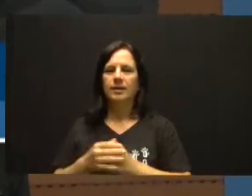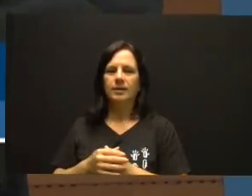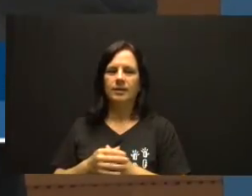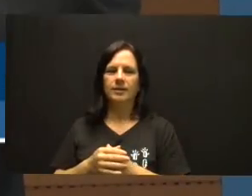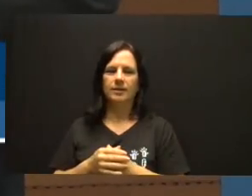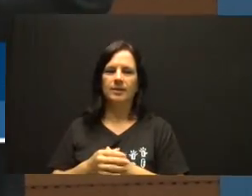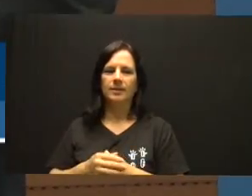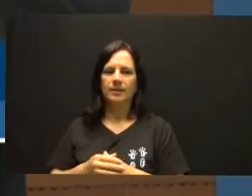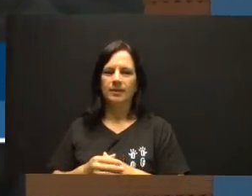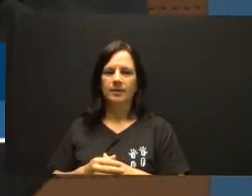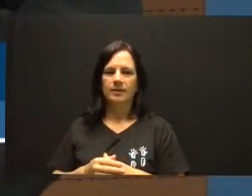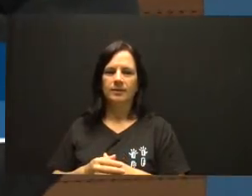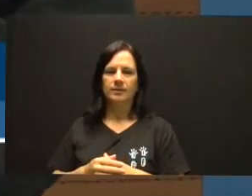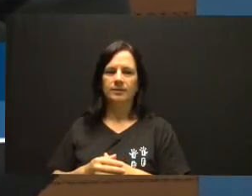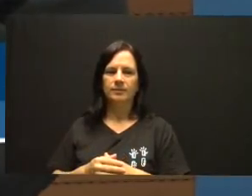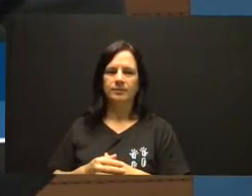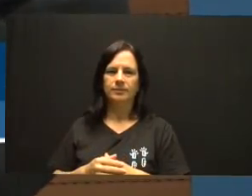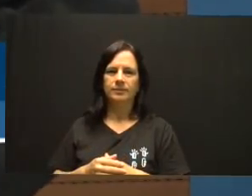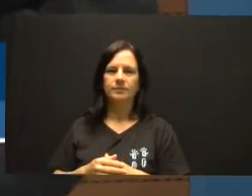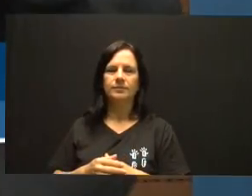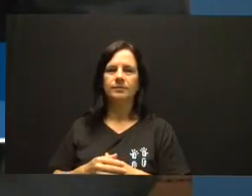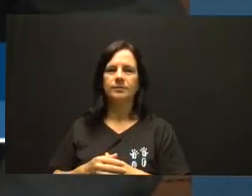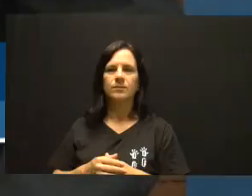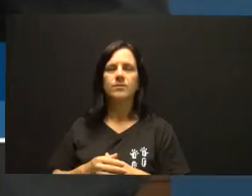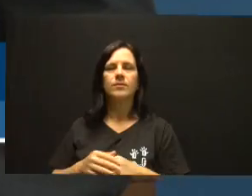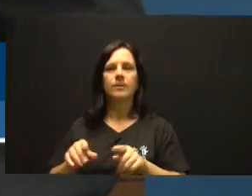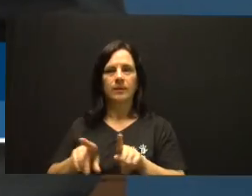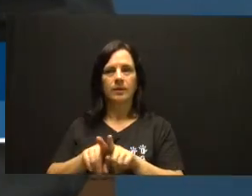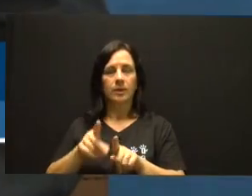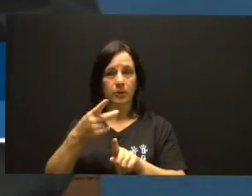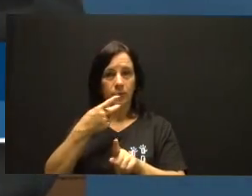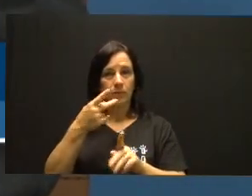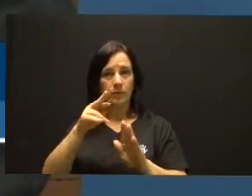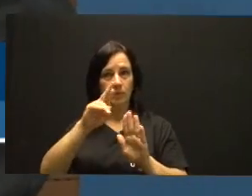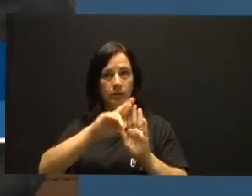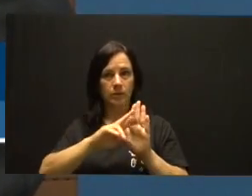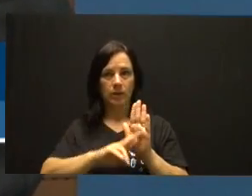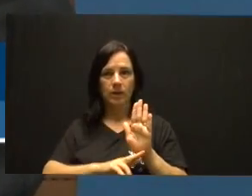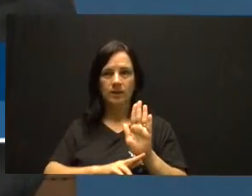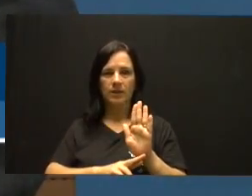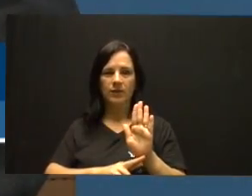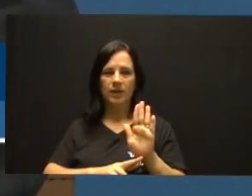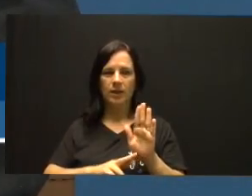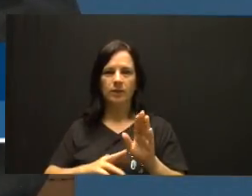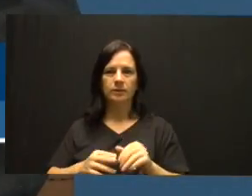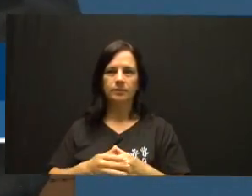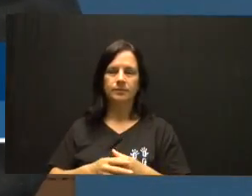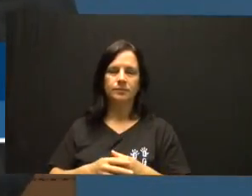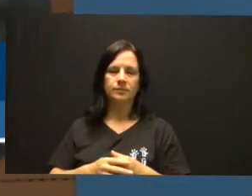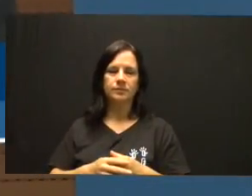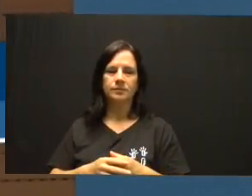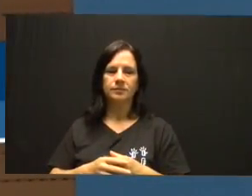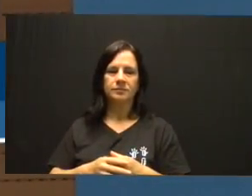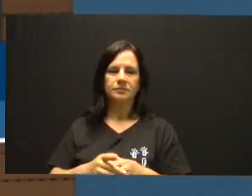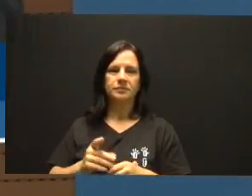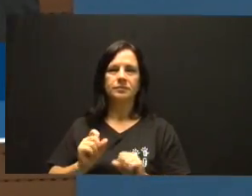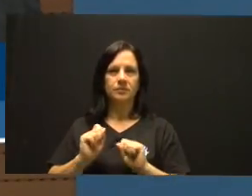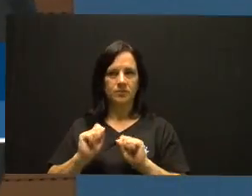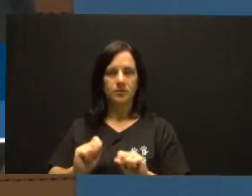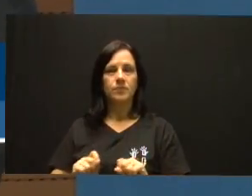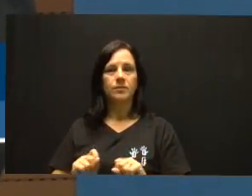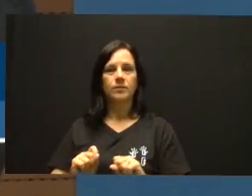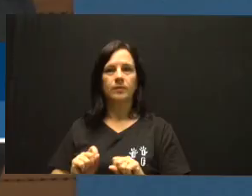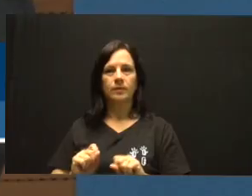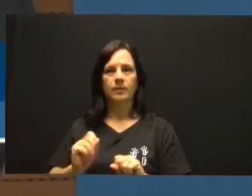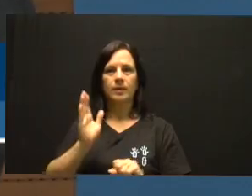dizer para Vossa Excelência, até para ilustrar o seu requerimento, que Vossa Excelência poderá contar